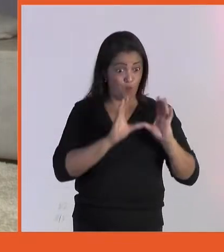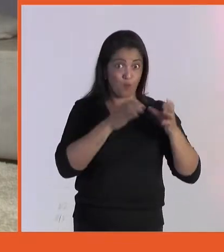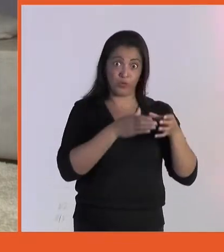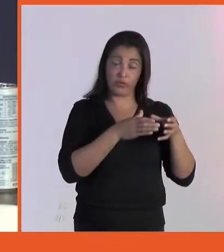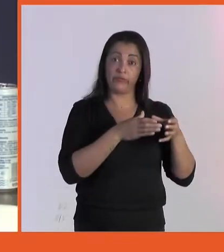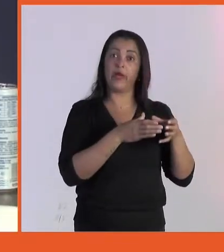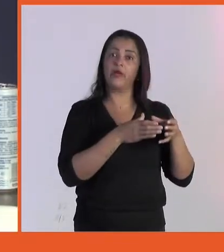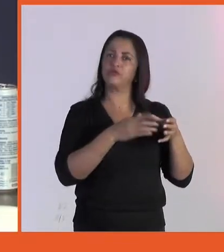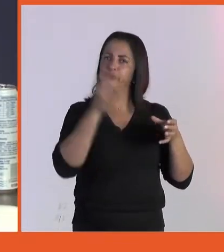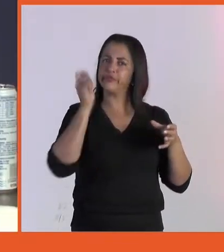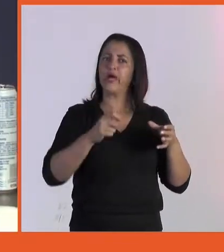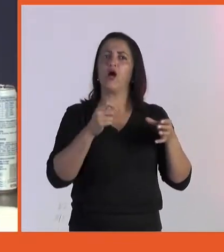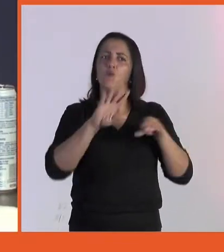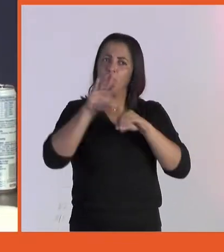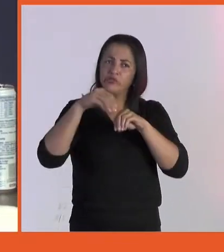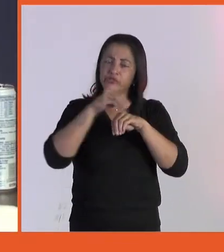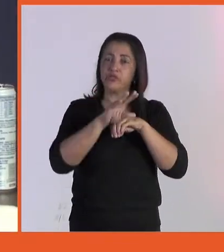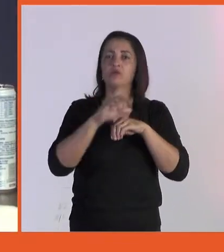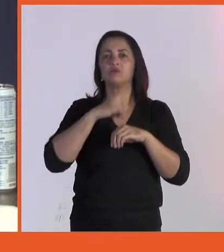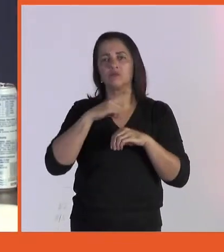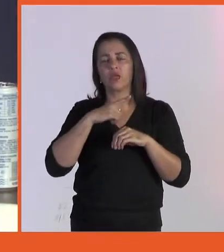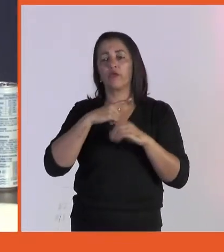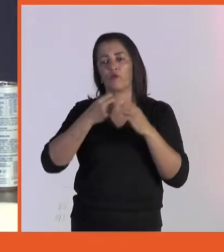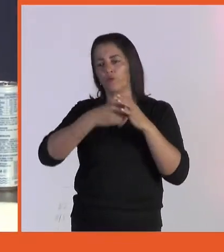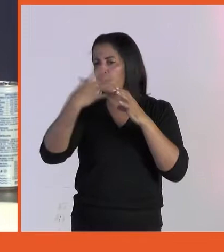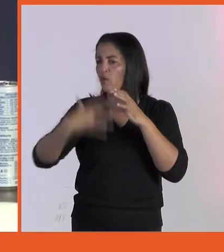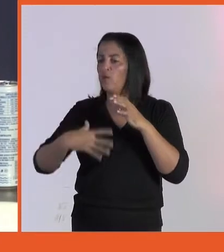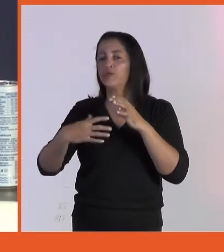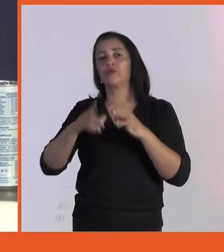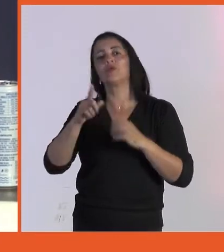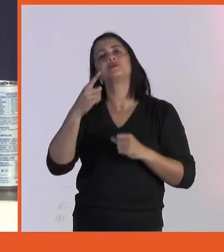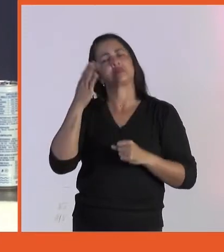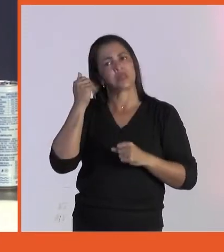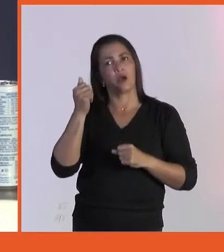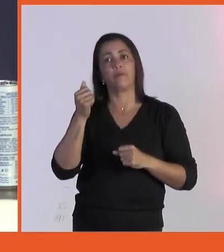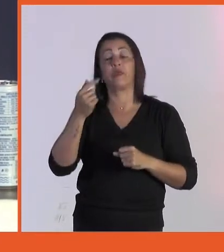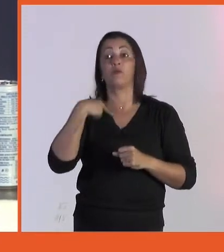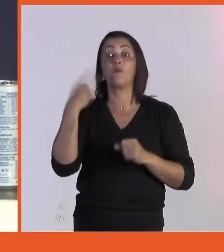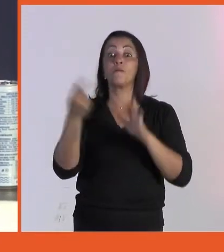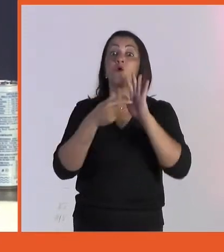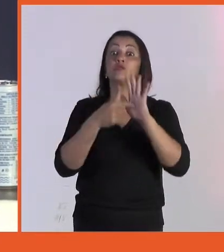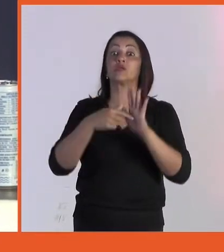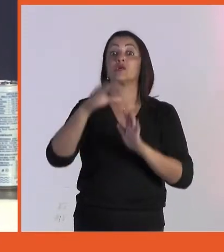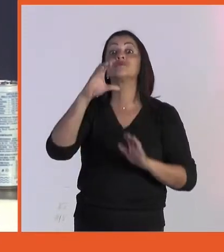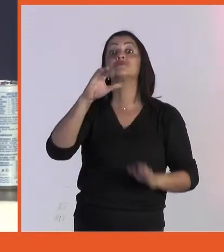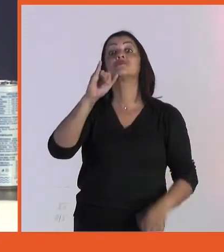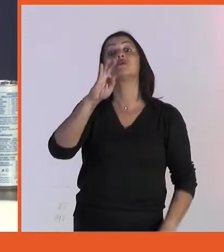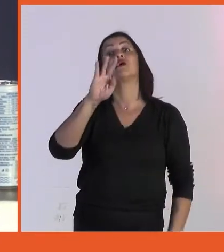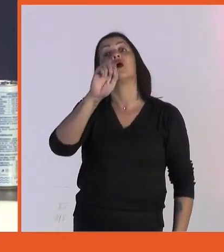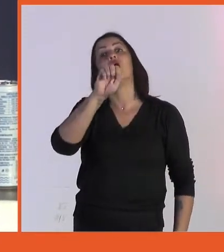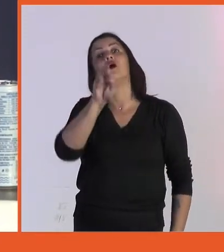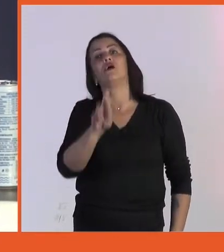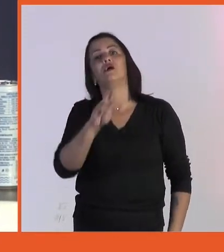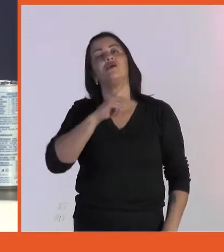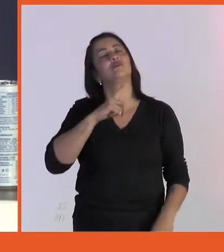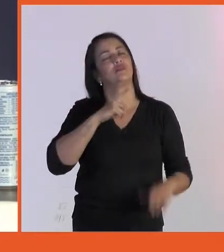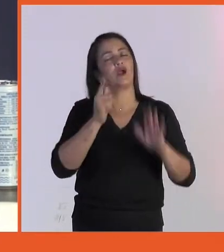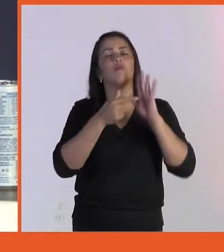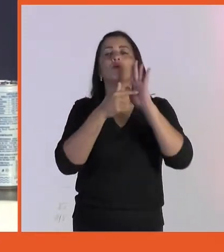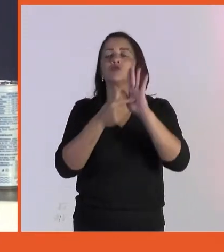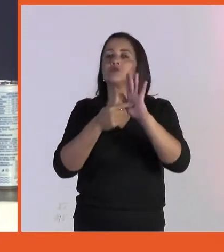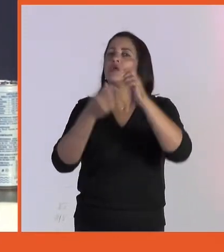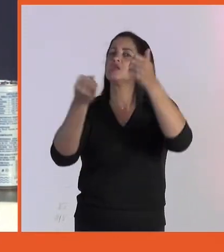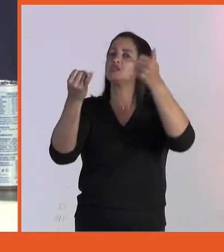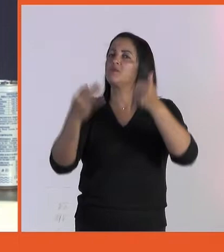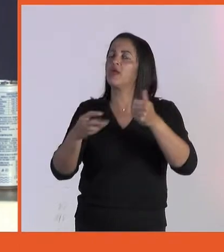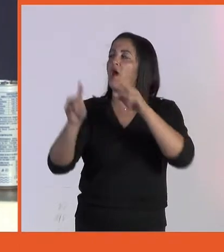que vai uma dica, assim, que eu vejo muito criador de conteúdo assim, que ele só lembra de citar os seguidores dele na hora de dar um RT cotando,